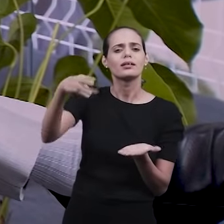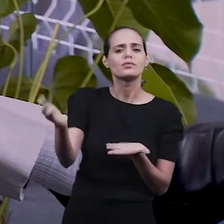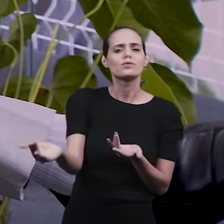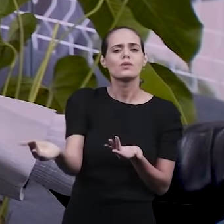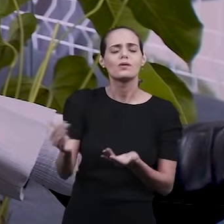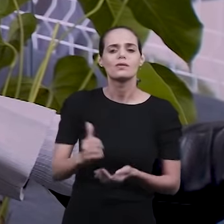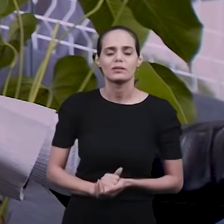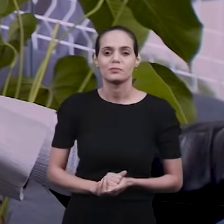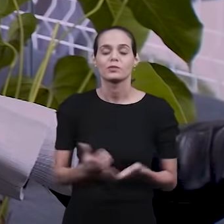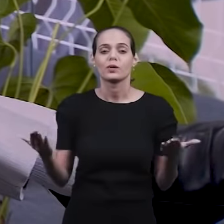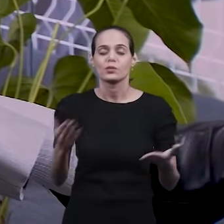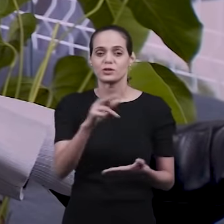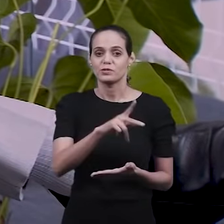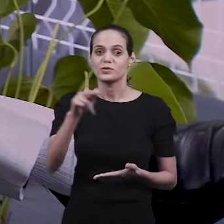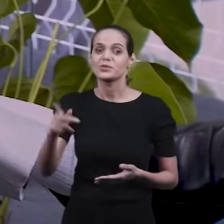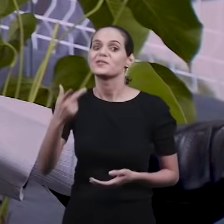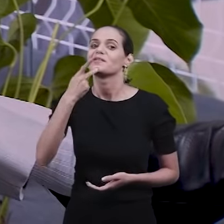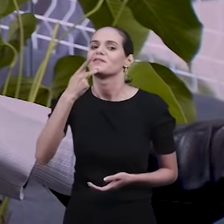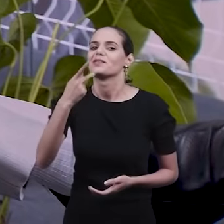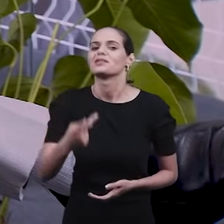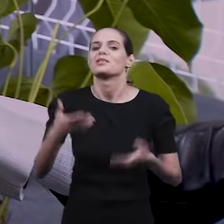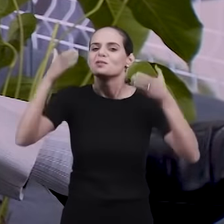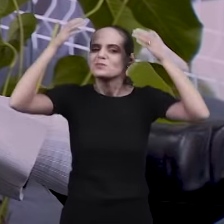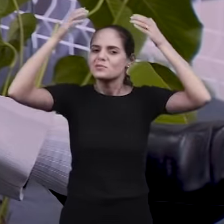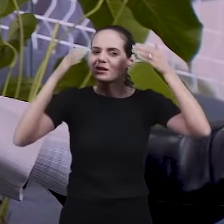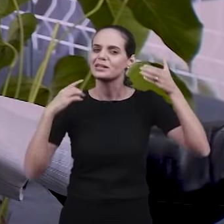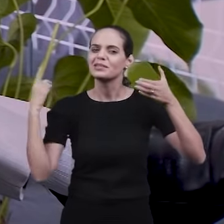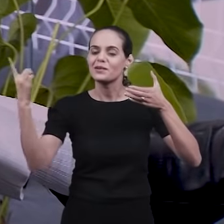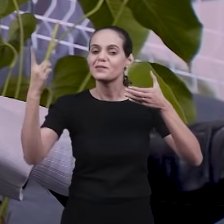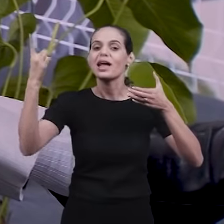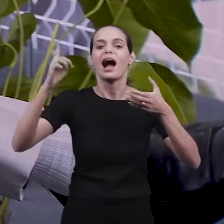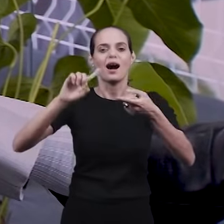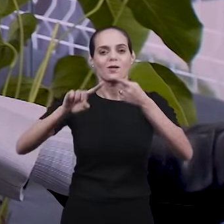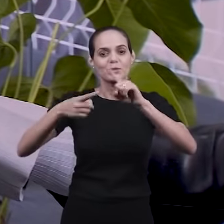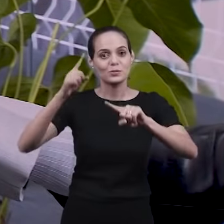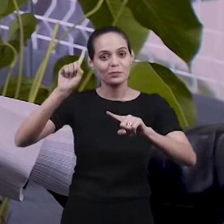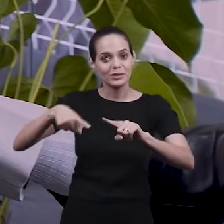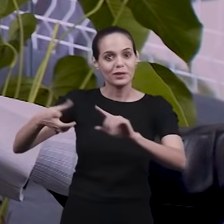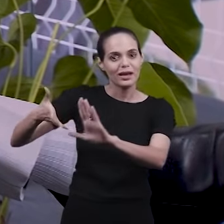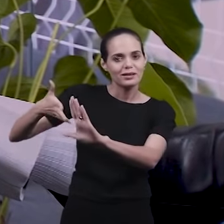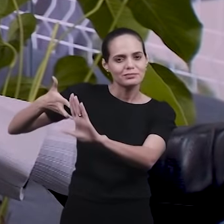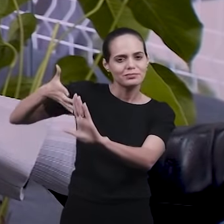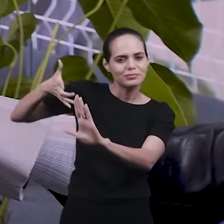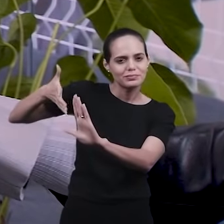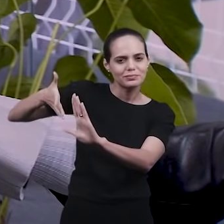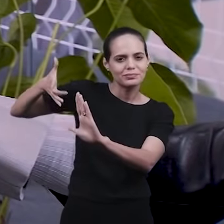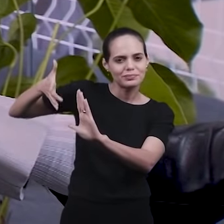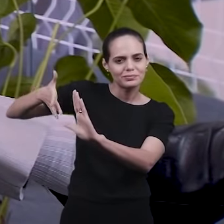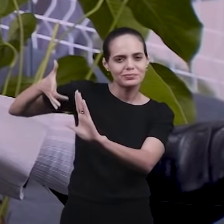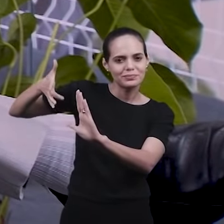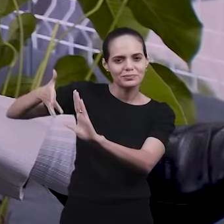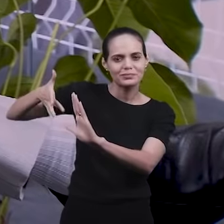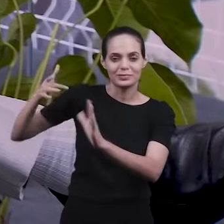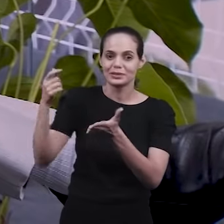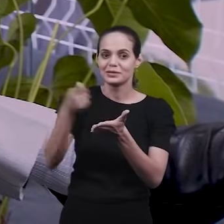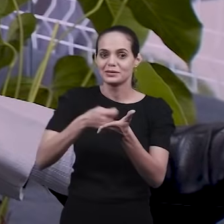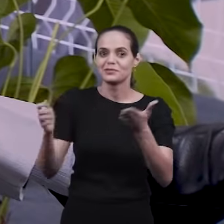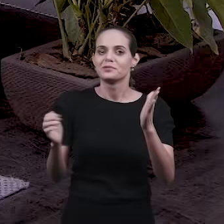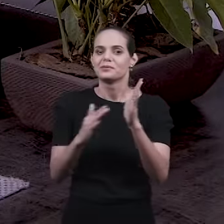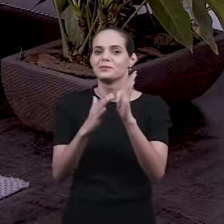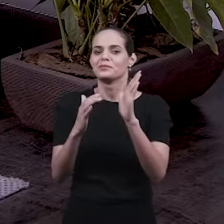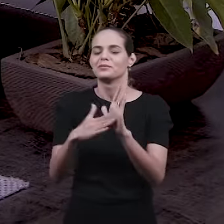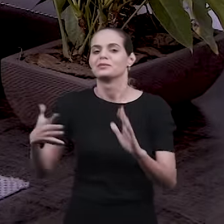o grande rei Davi, que tocava a harpa e que escreveu muitos louvores de adoração ao